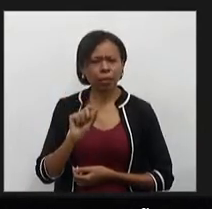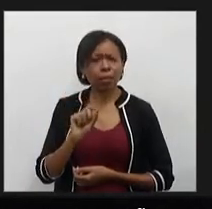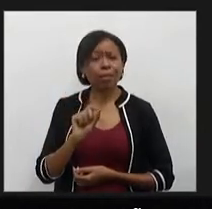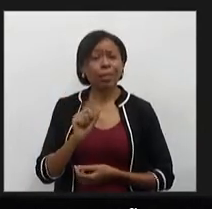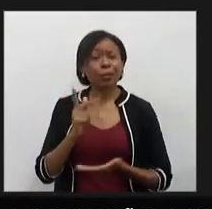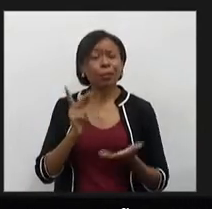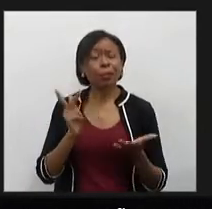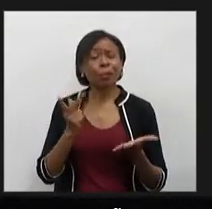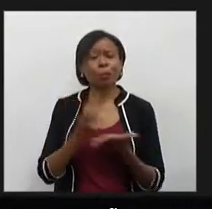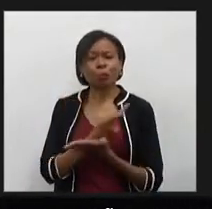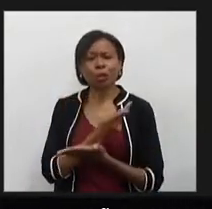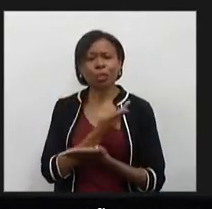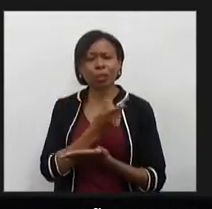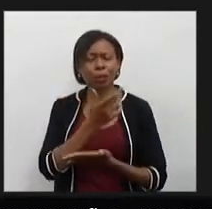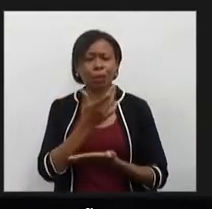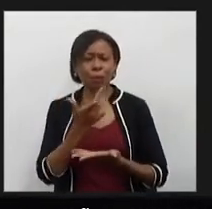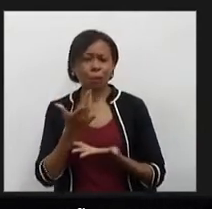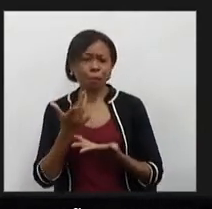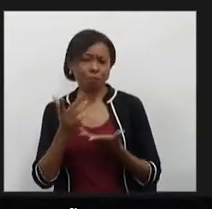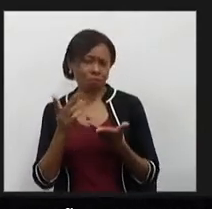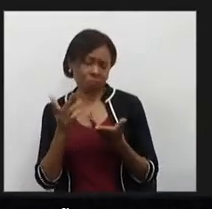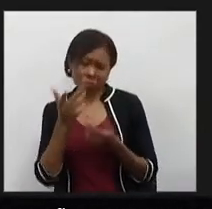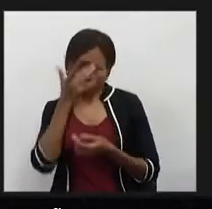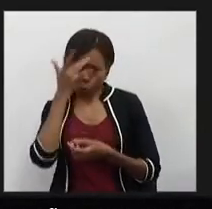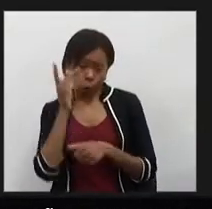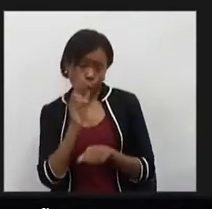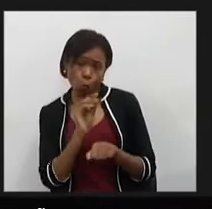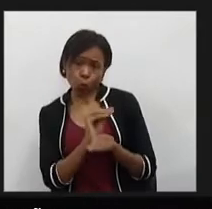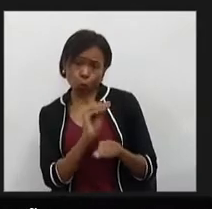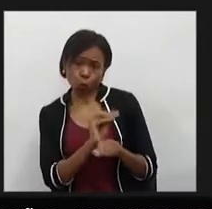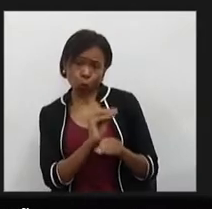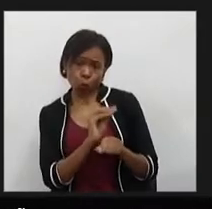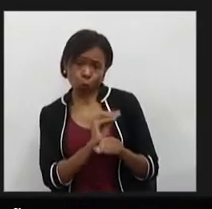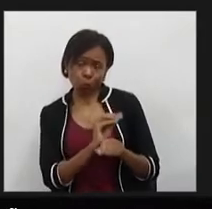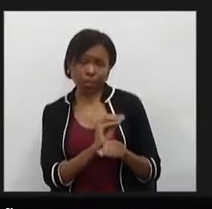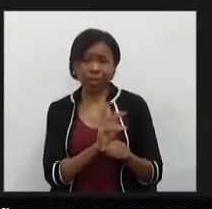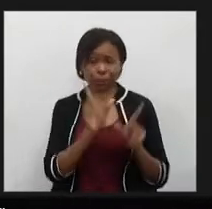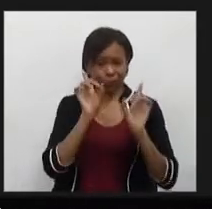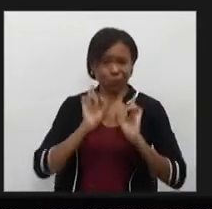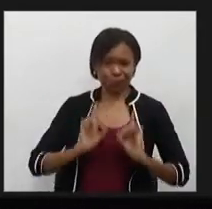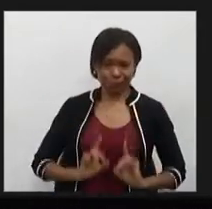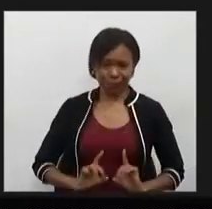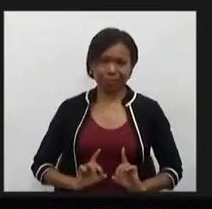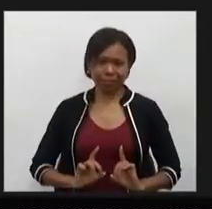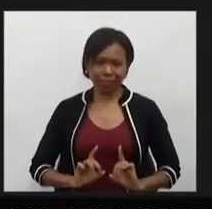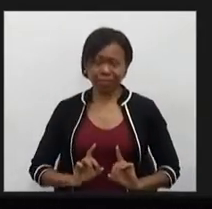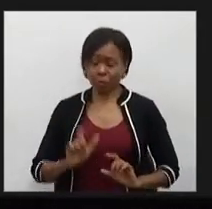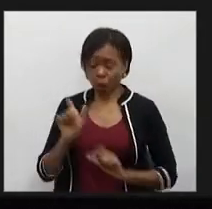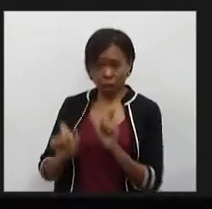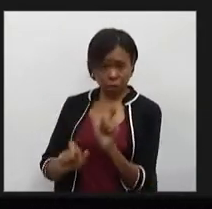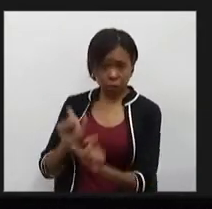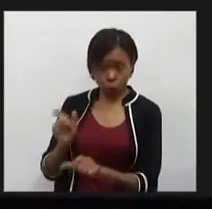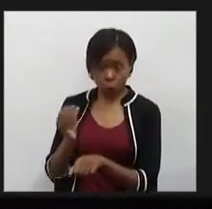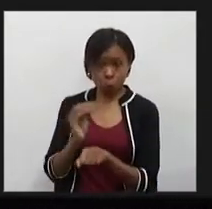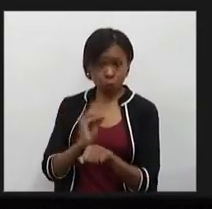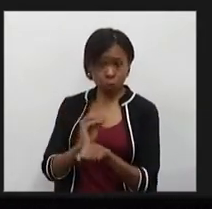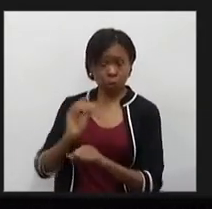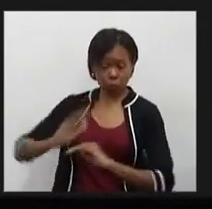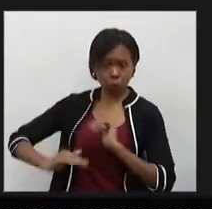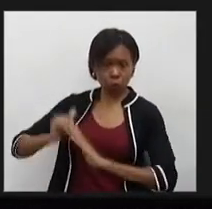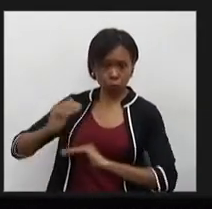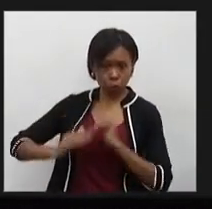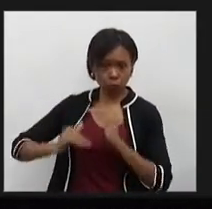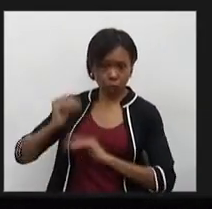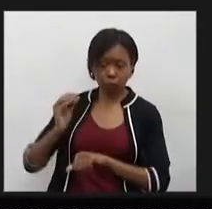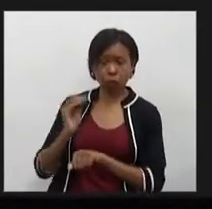cuidadoras dessas pessoas com deficiência, né? Porque tem aquelas pessoas que elas cuidam dessas pessoas com